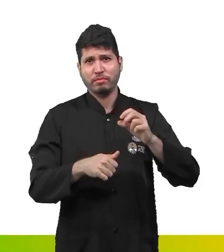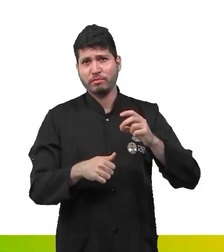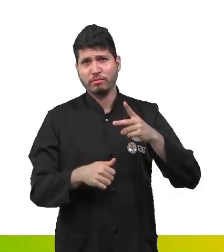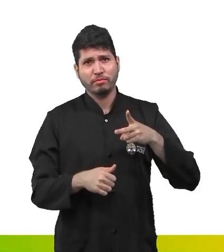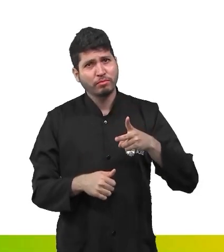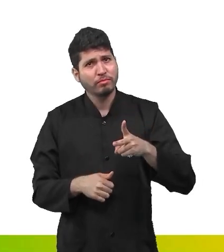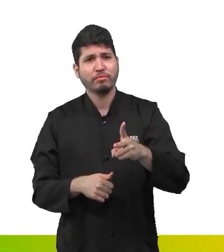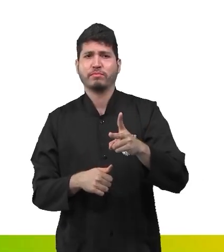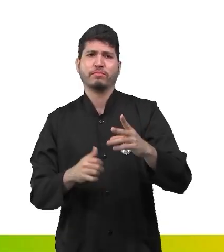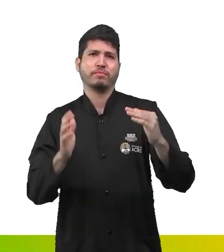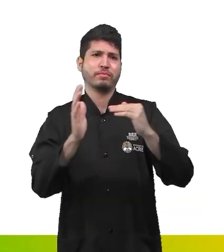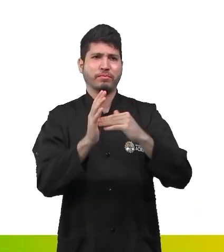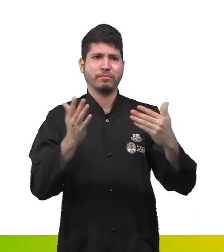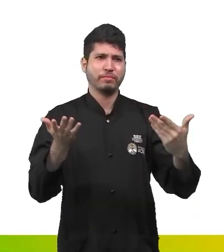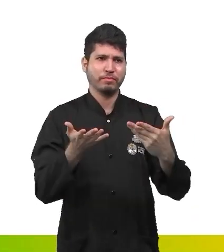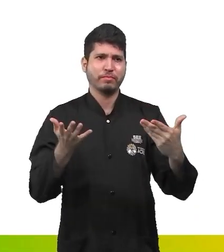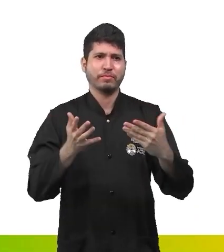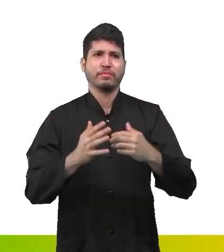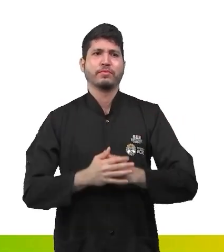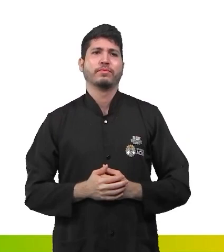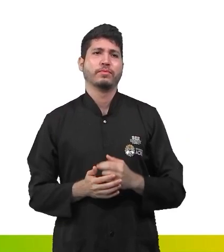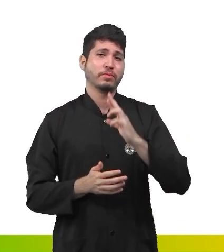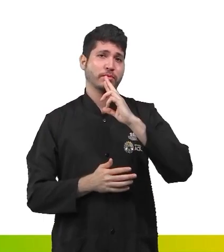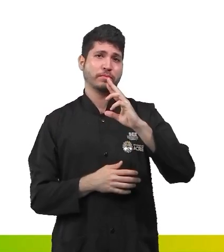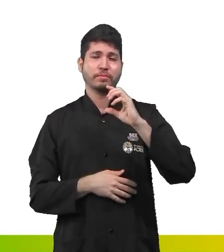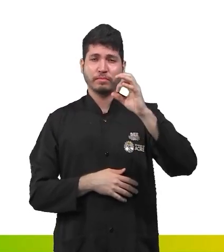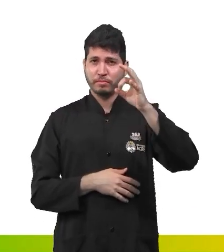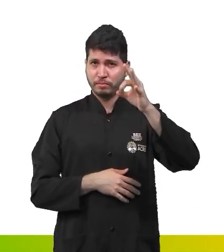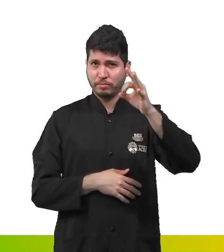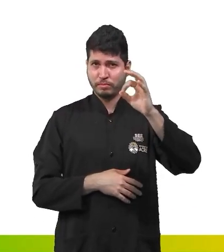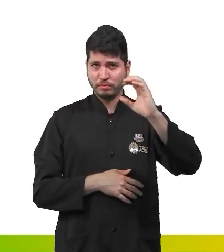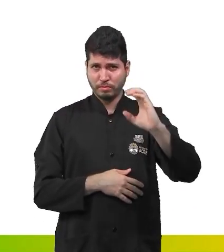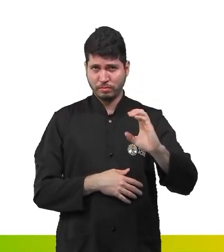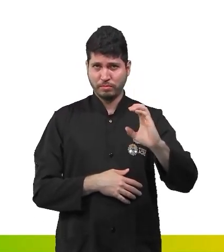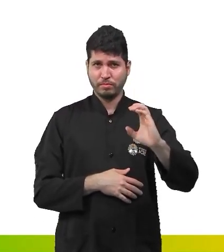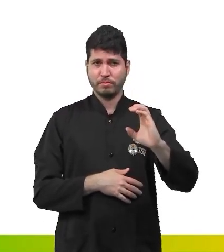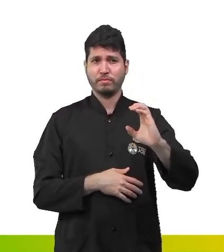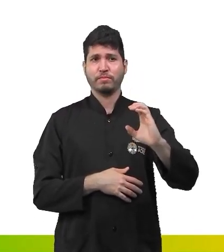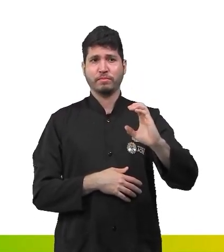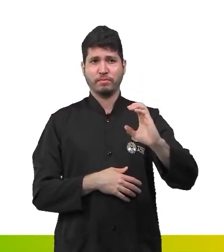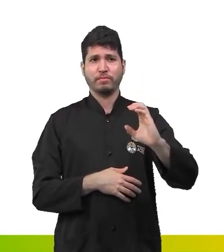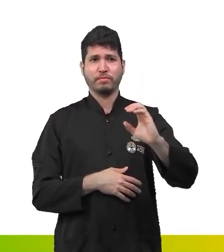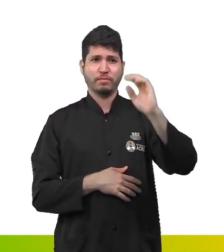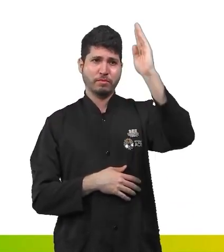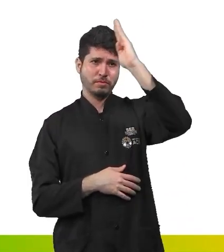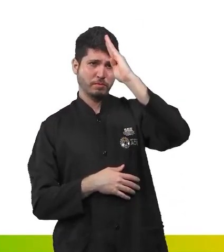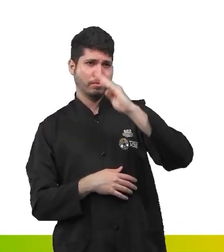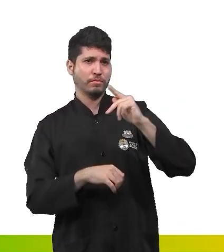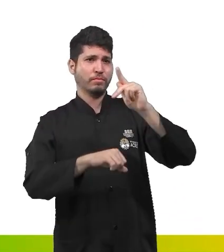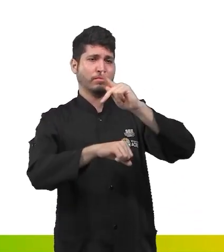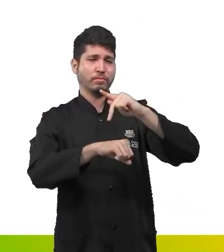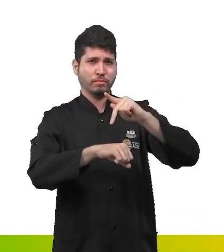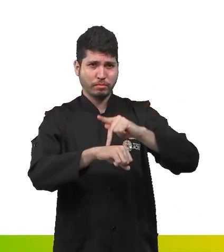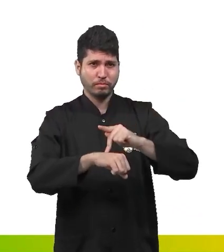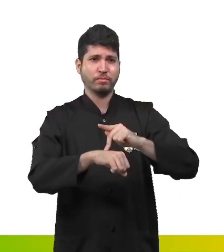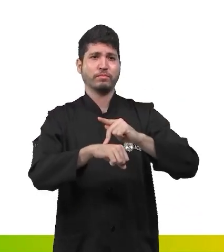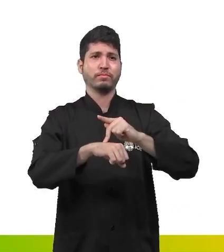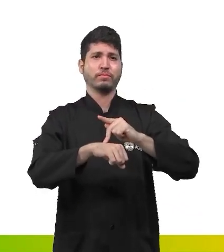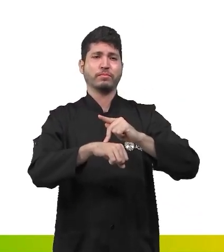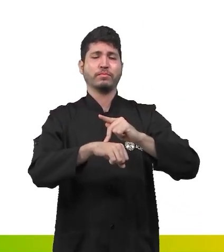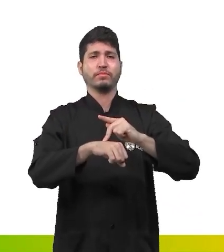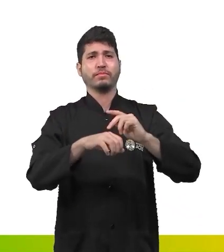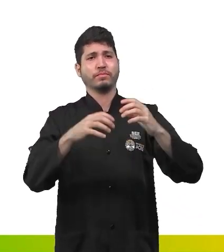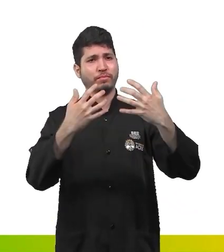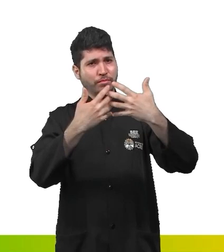C. O texto destaca o multiculturalismo brasileiro e o eurocentrismo como fatores que marginalizam